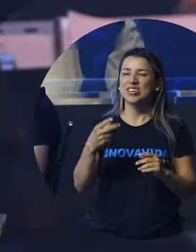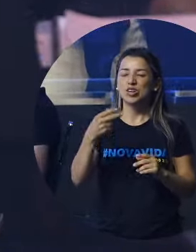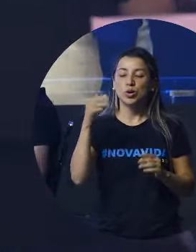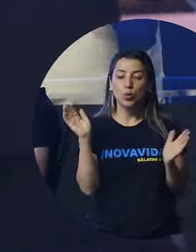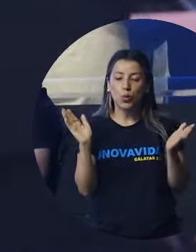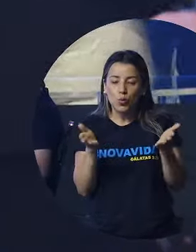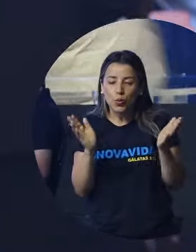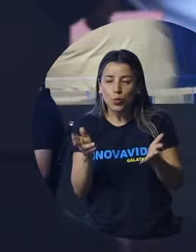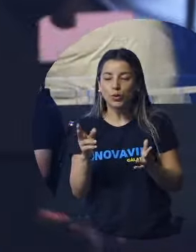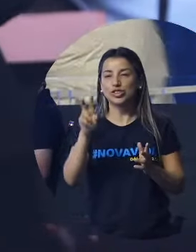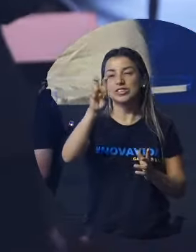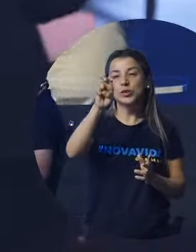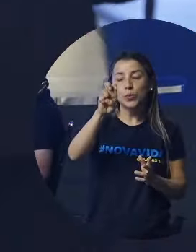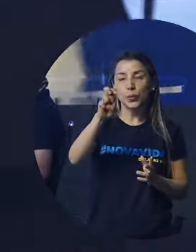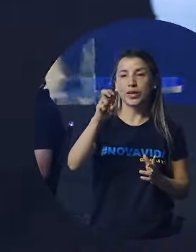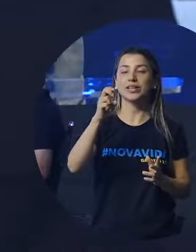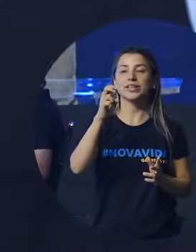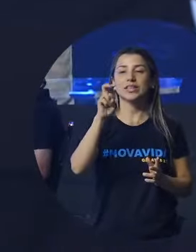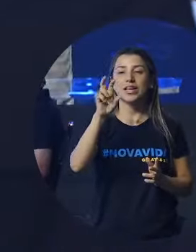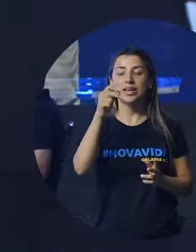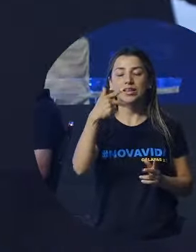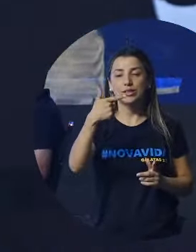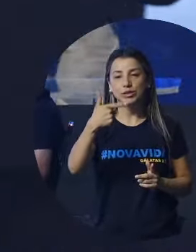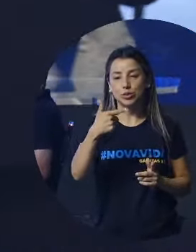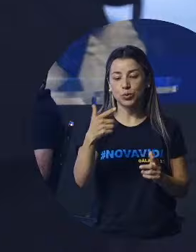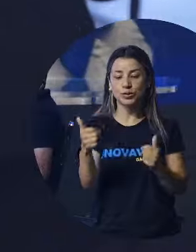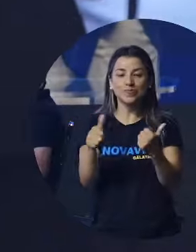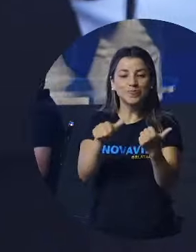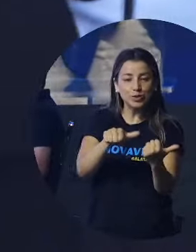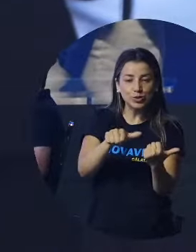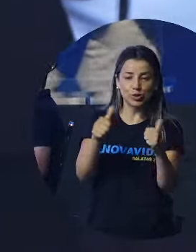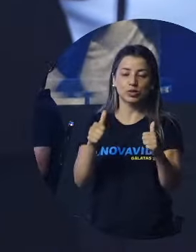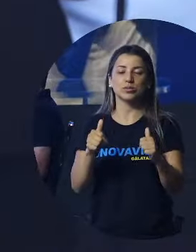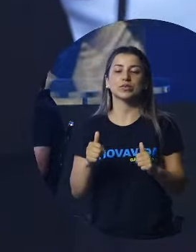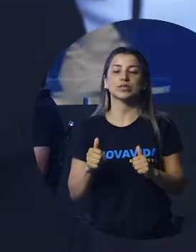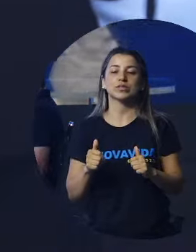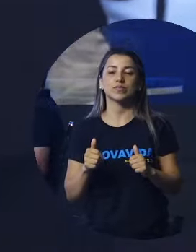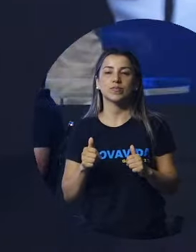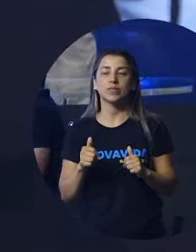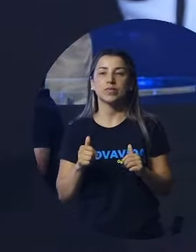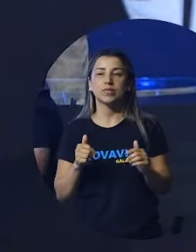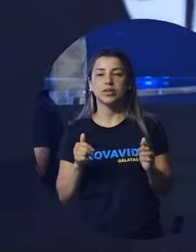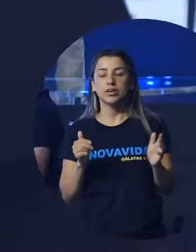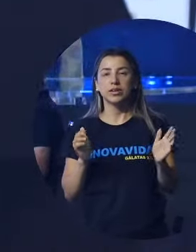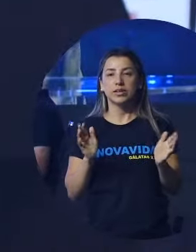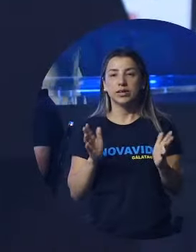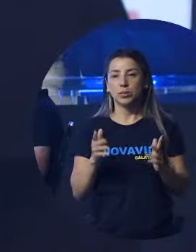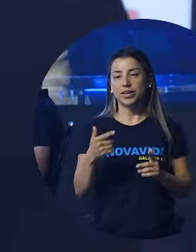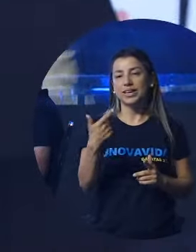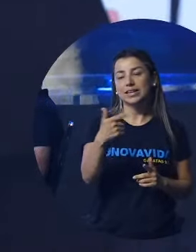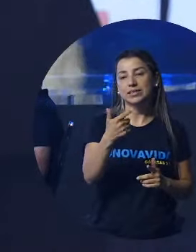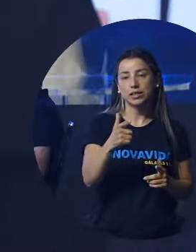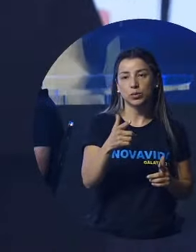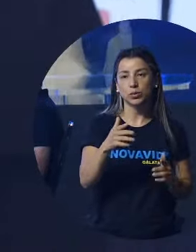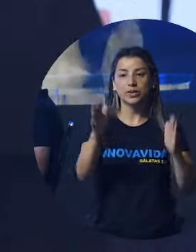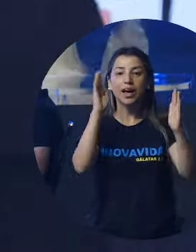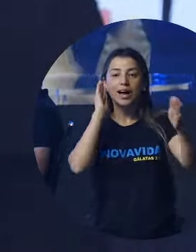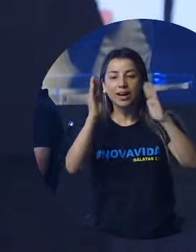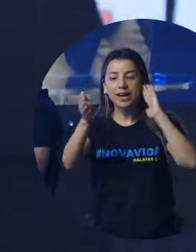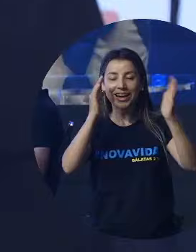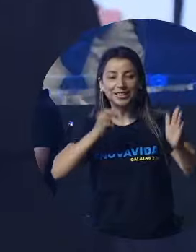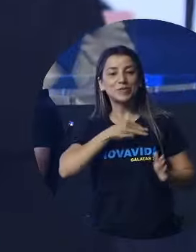de alunos da Cristolândia. Nesta noite nós teremos o comissionamento da segunda carreta missionária,